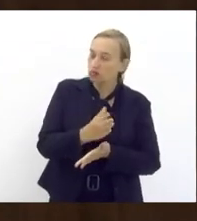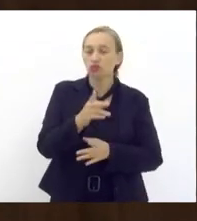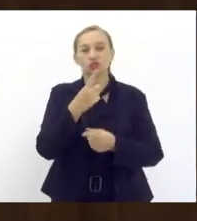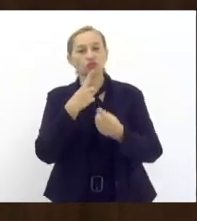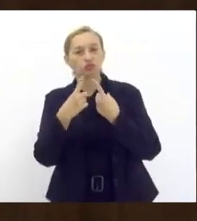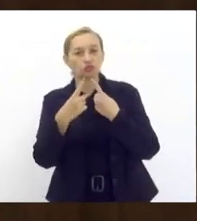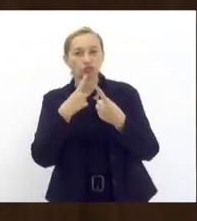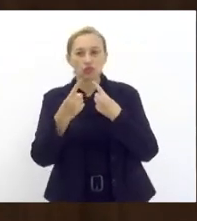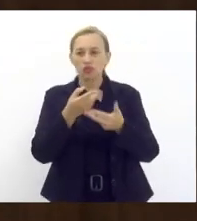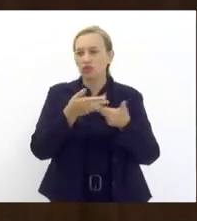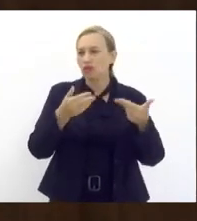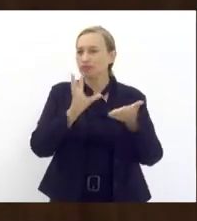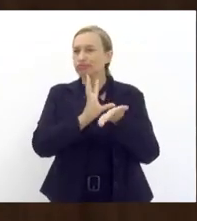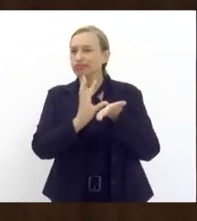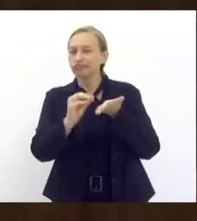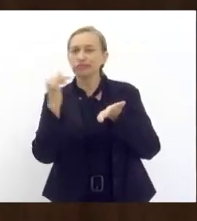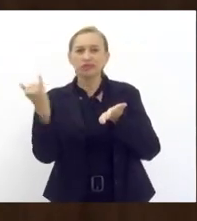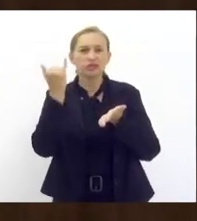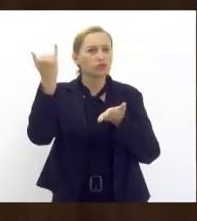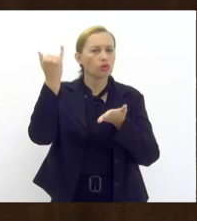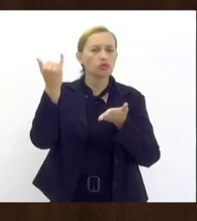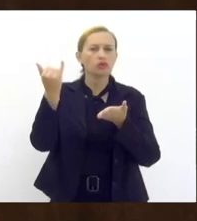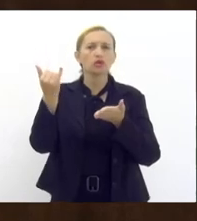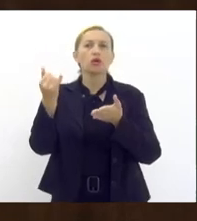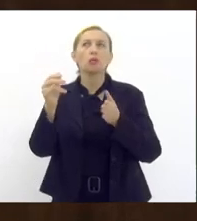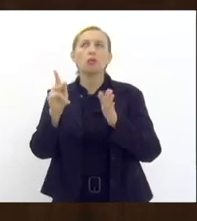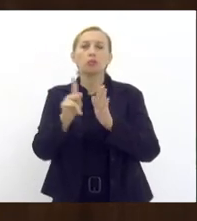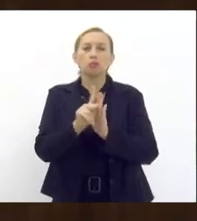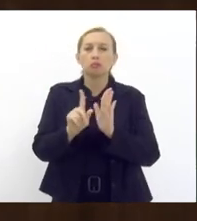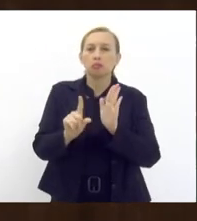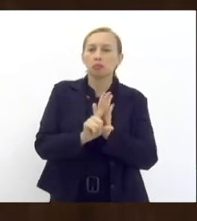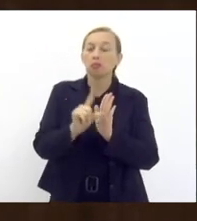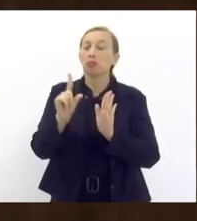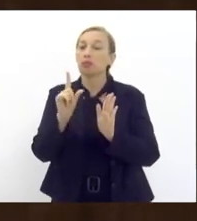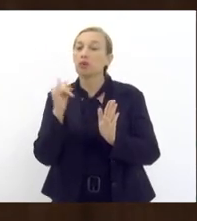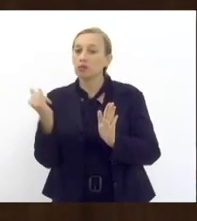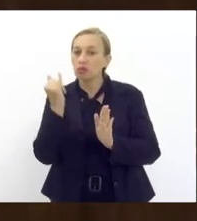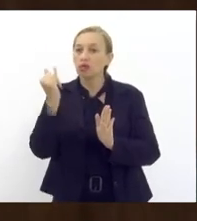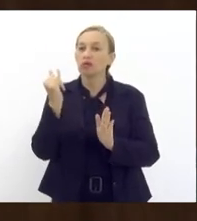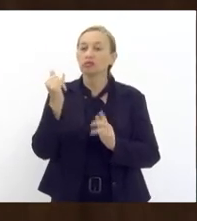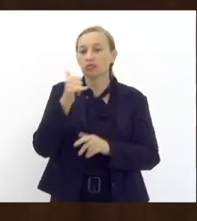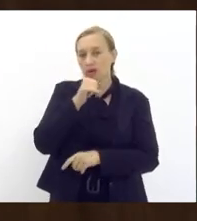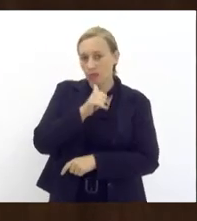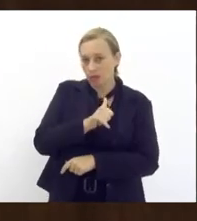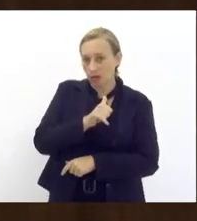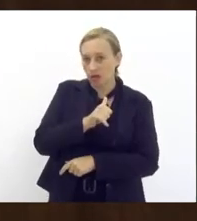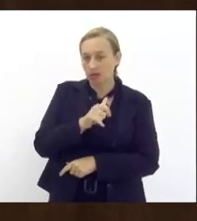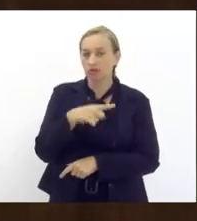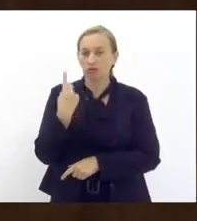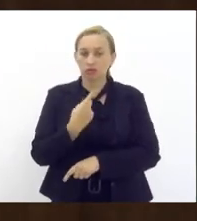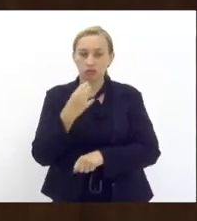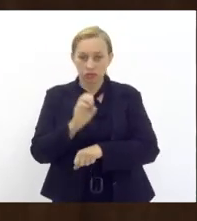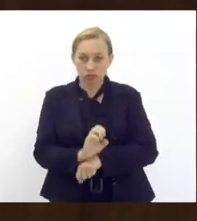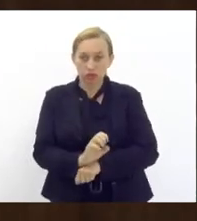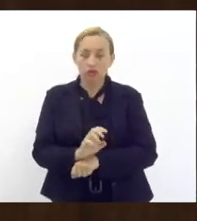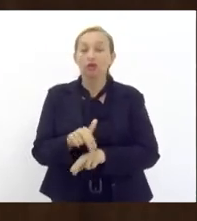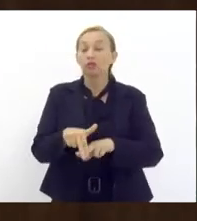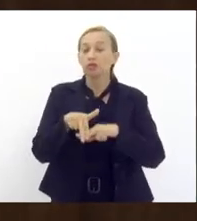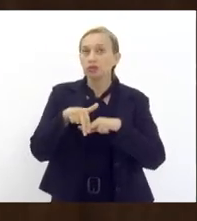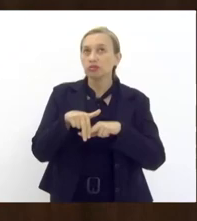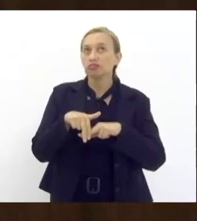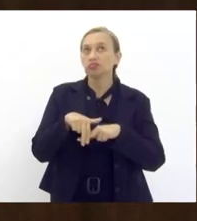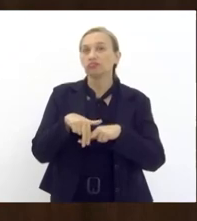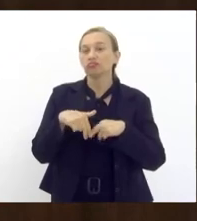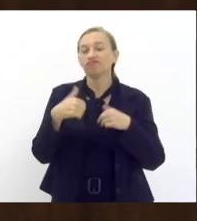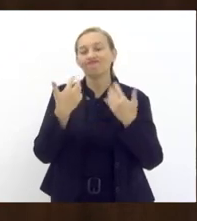discutimos tantas pautas importantes, tantos projetos de leis importantes para a mulher no nosso Estado. E, por isso, eu